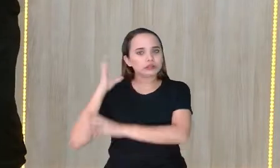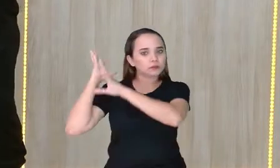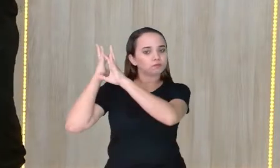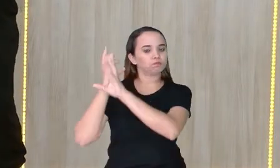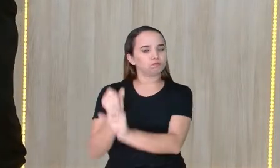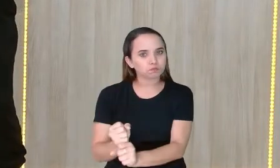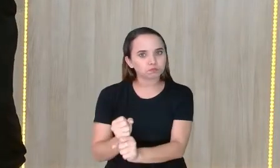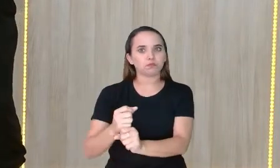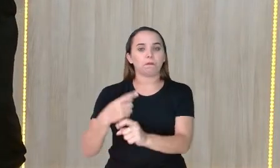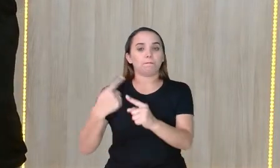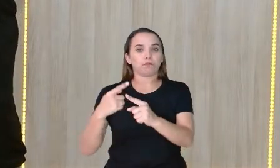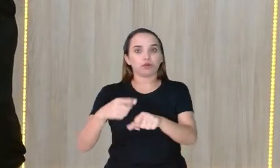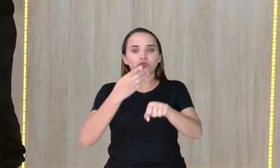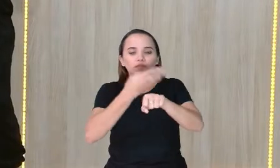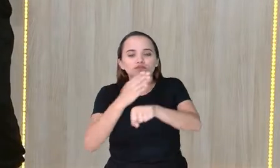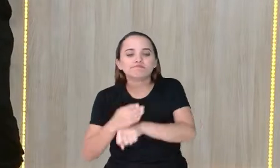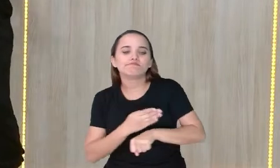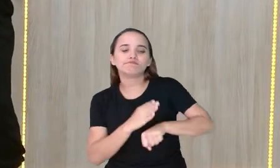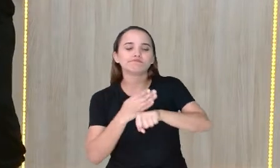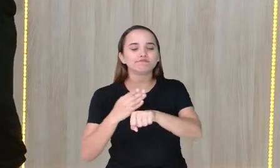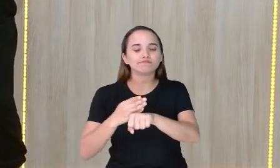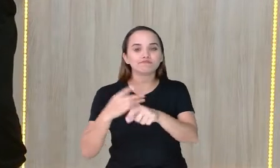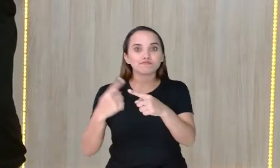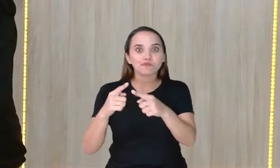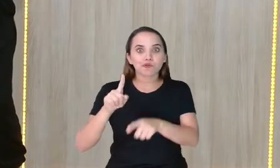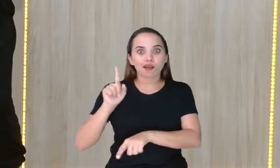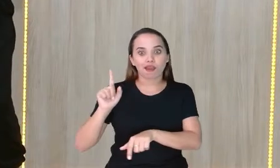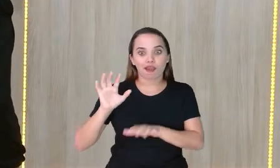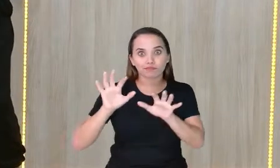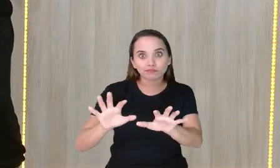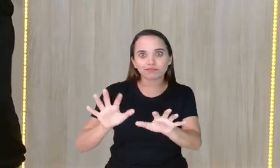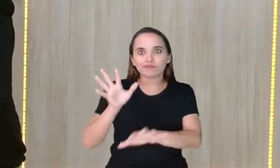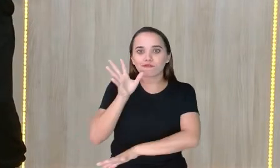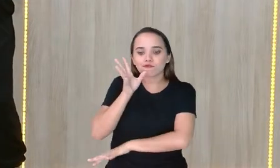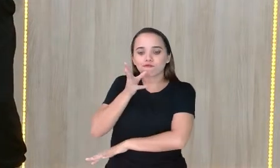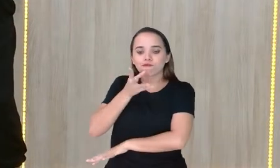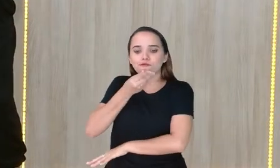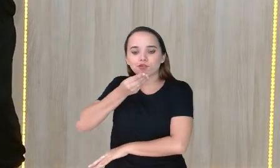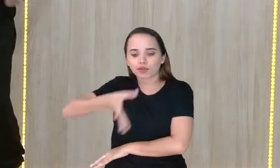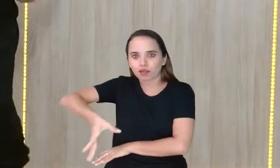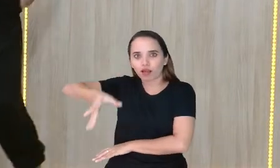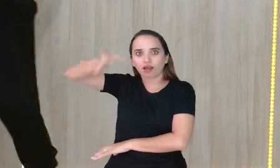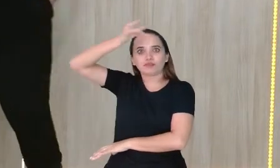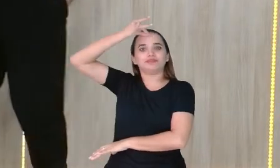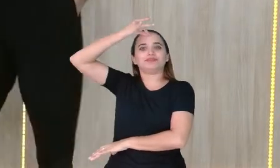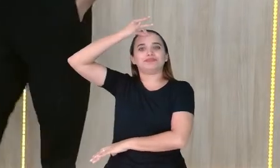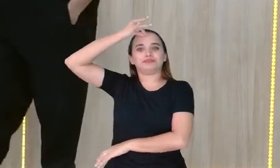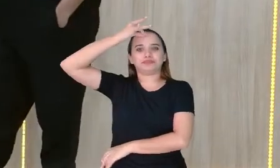gente exercite, porque assim o conhecimento ele fica fixado, tá?